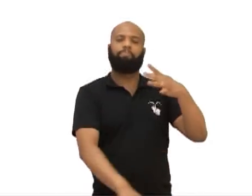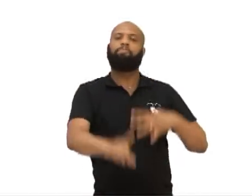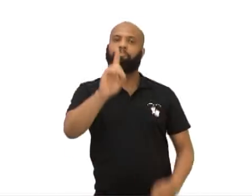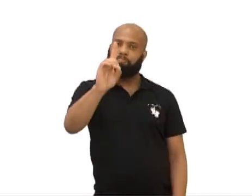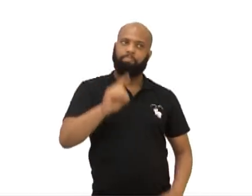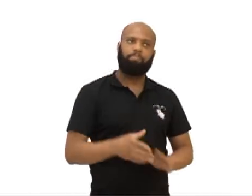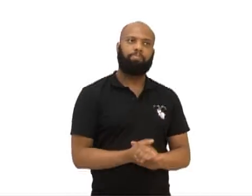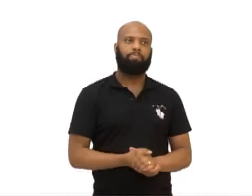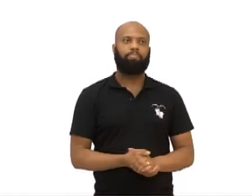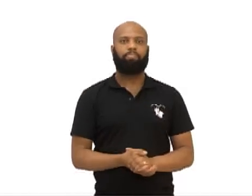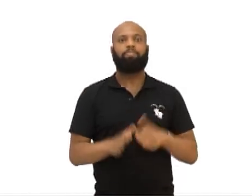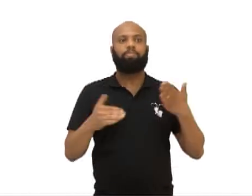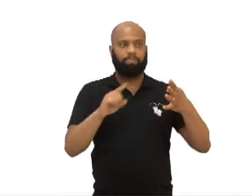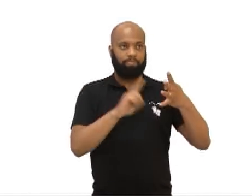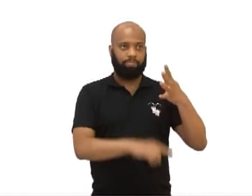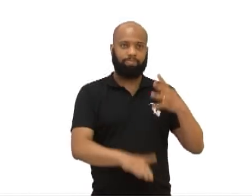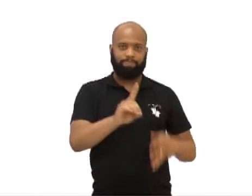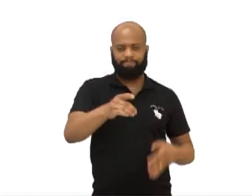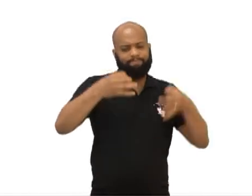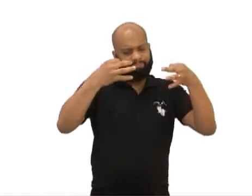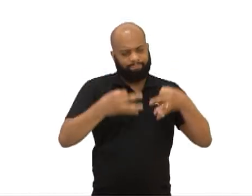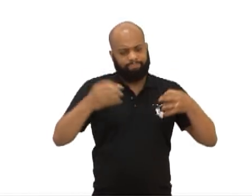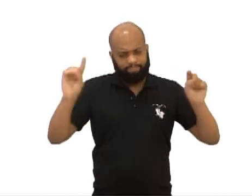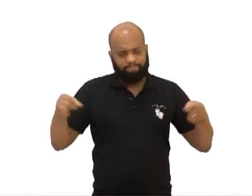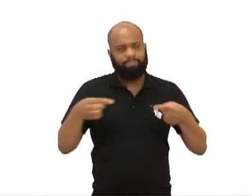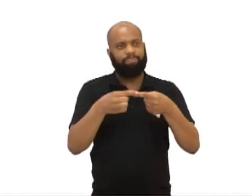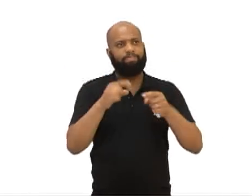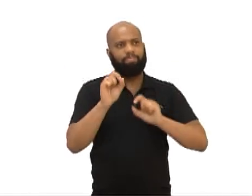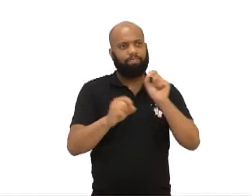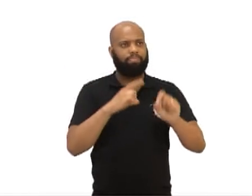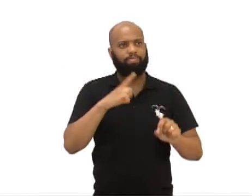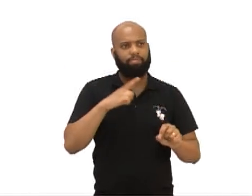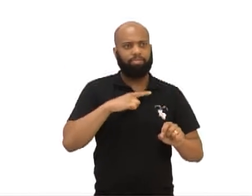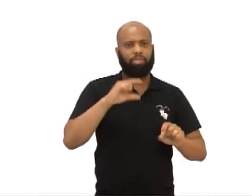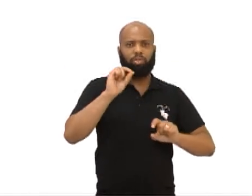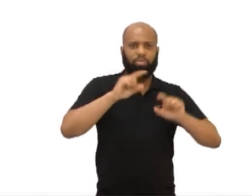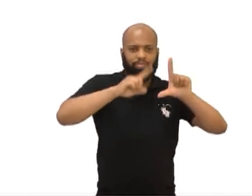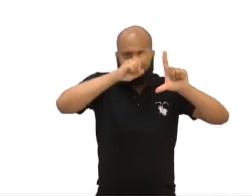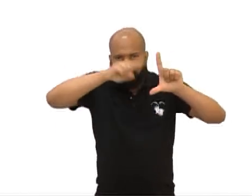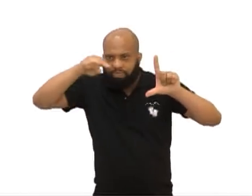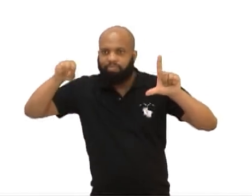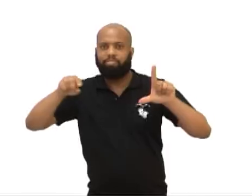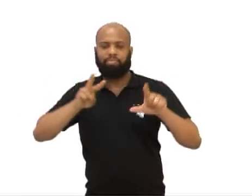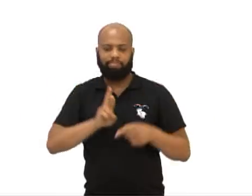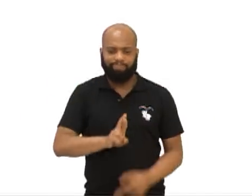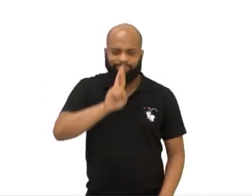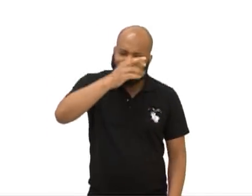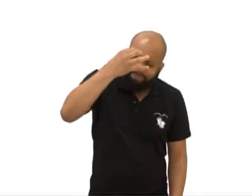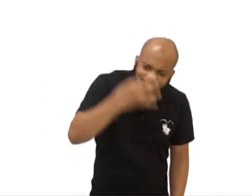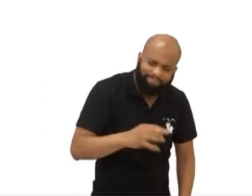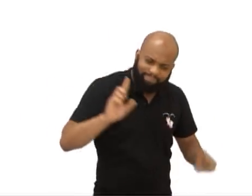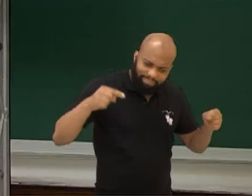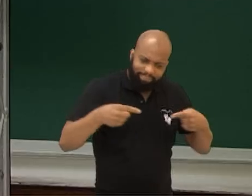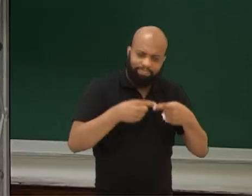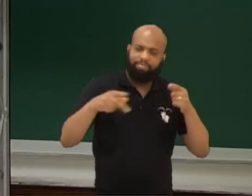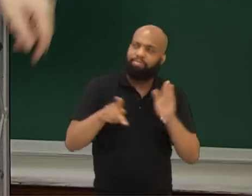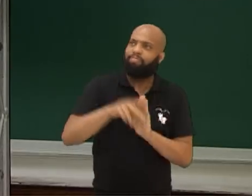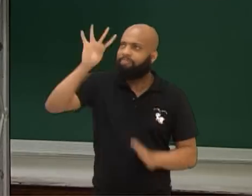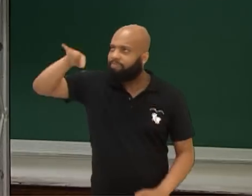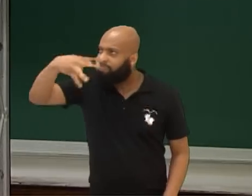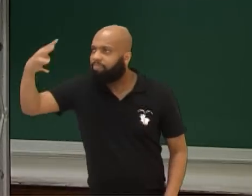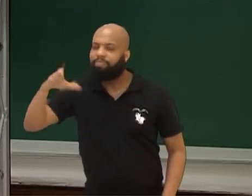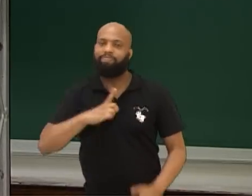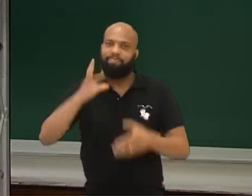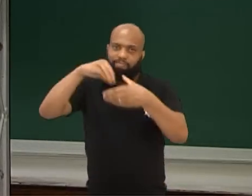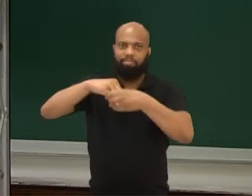letra D. Então, a letra D está certinho, as alturas da coluna representam exatamente as